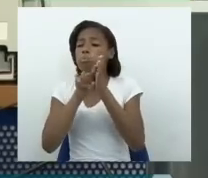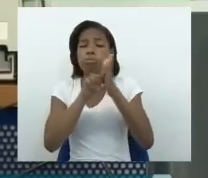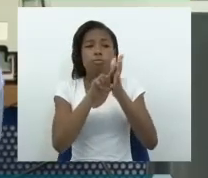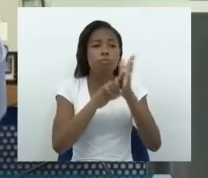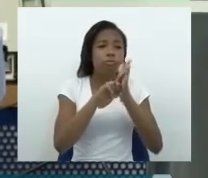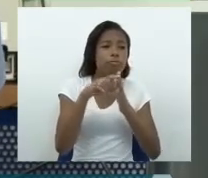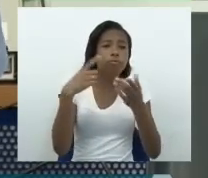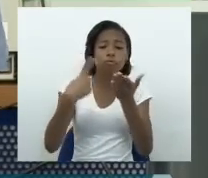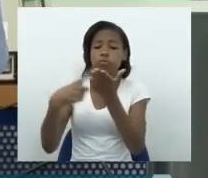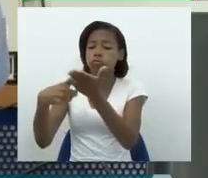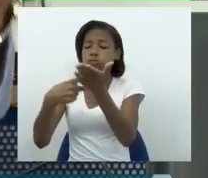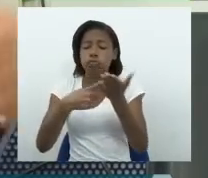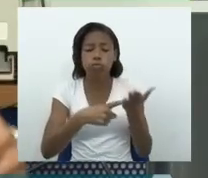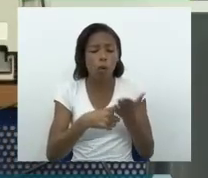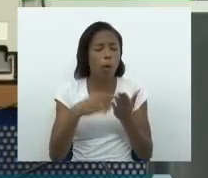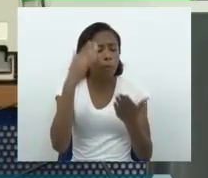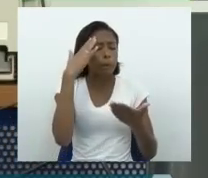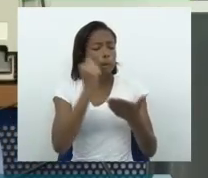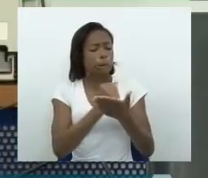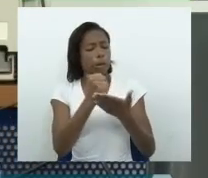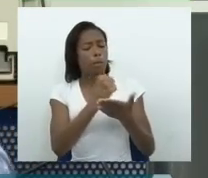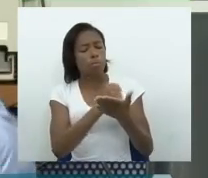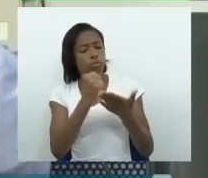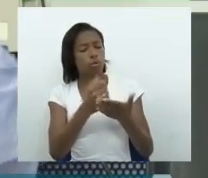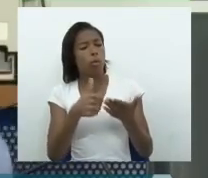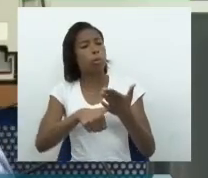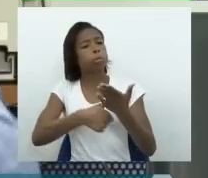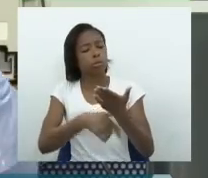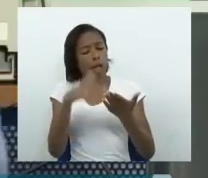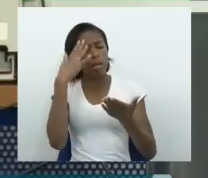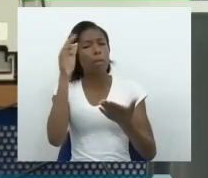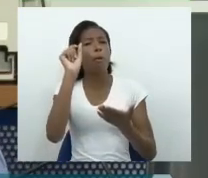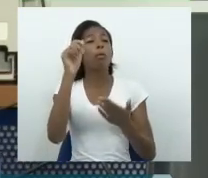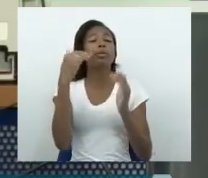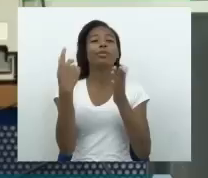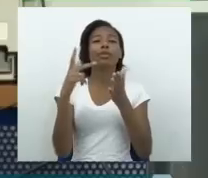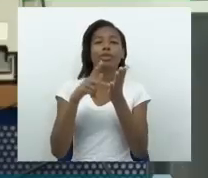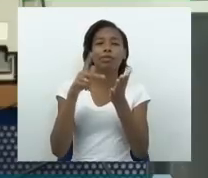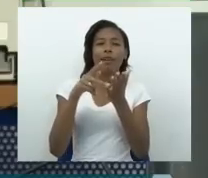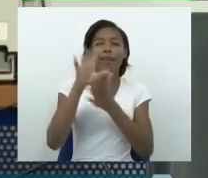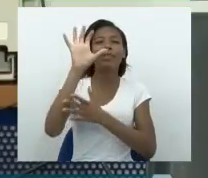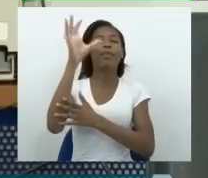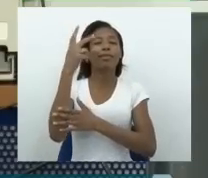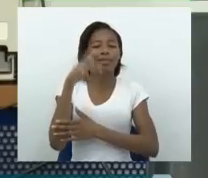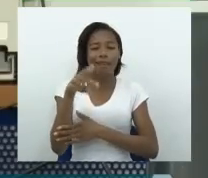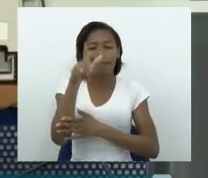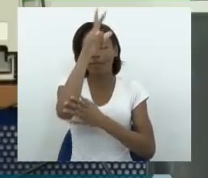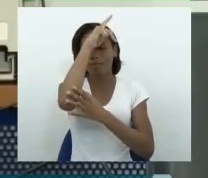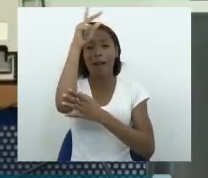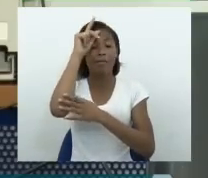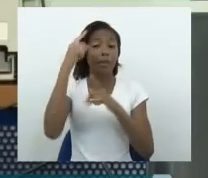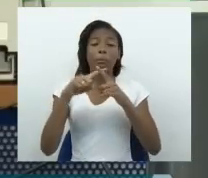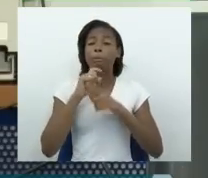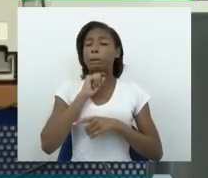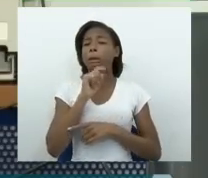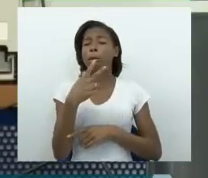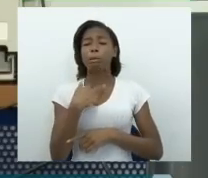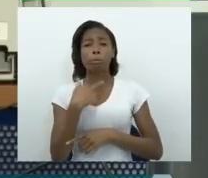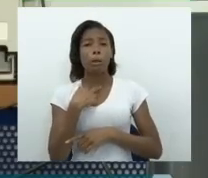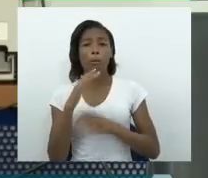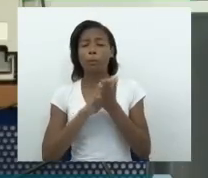contas, é fazer uma auditoria nos contratos, é ver realmente como está essa prefeitura. Porque ninguém pode,